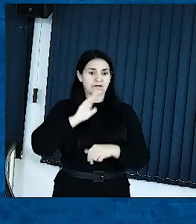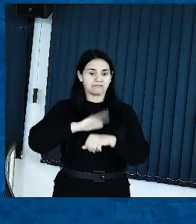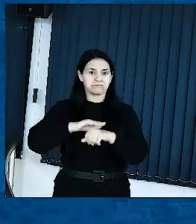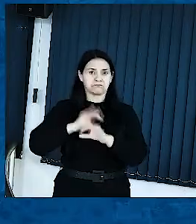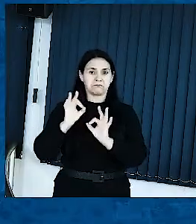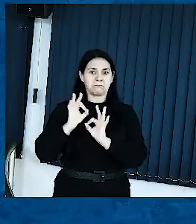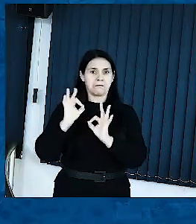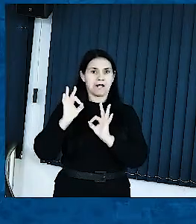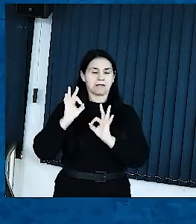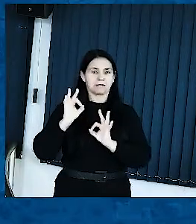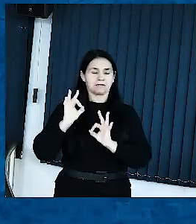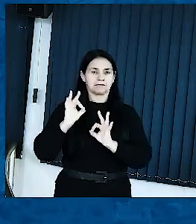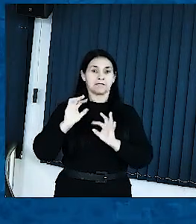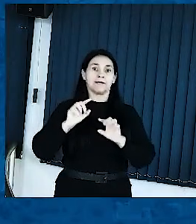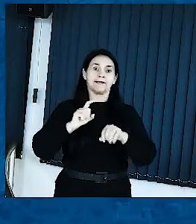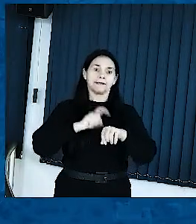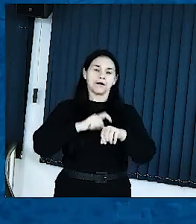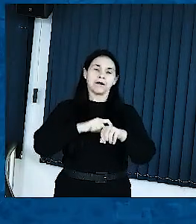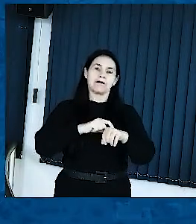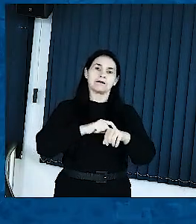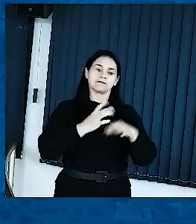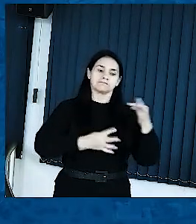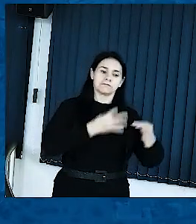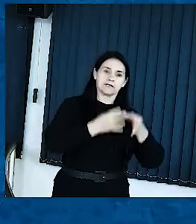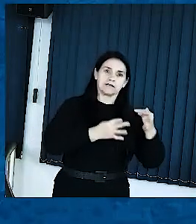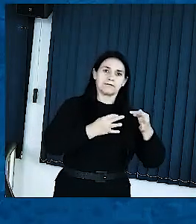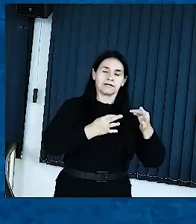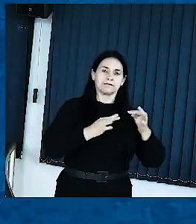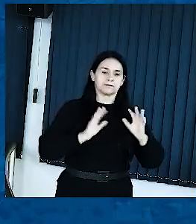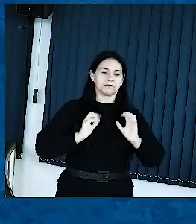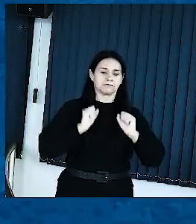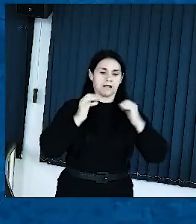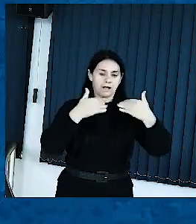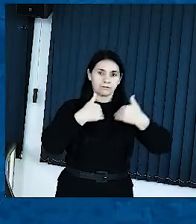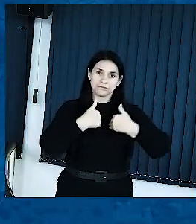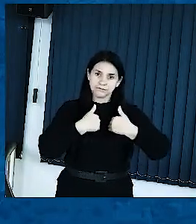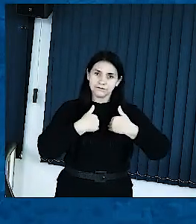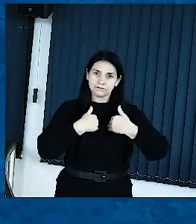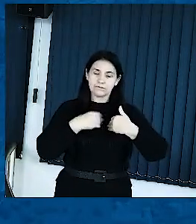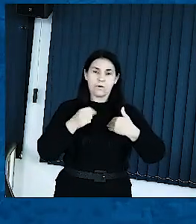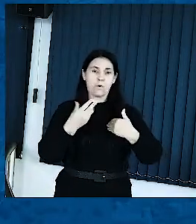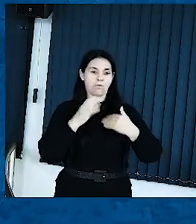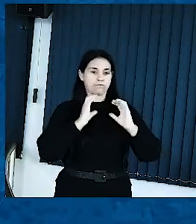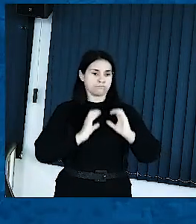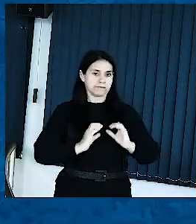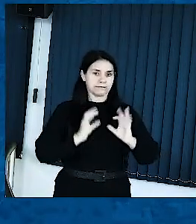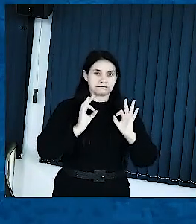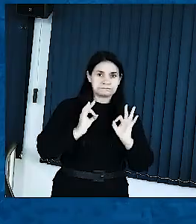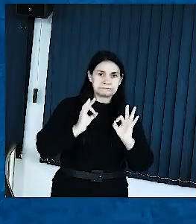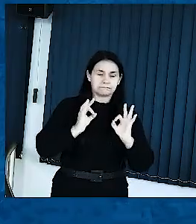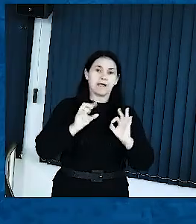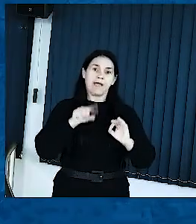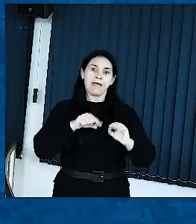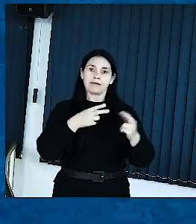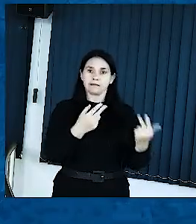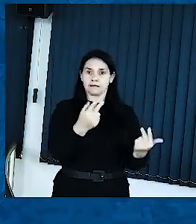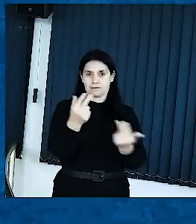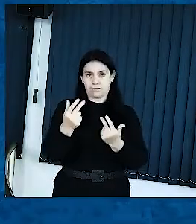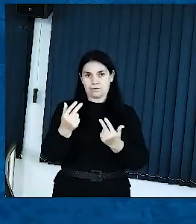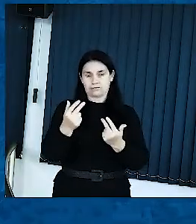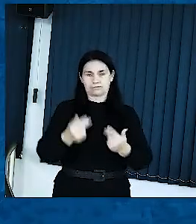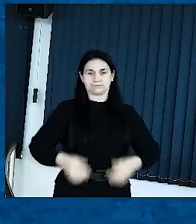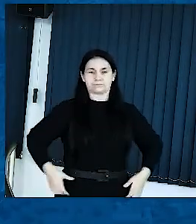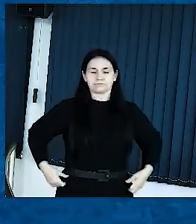nenhum. E no tratamento do autismo, e na condução do autismo, também é assim.